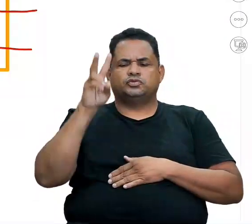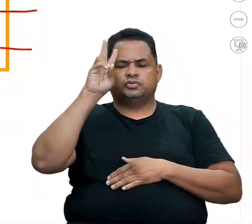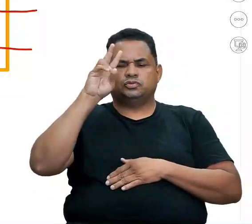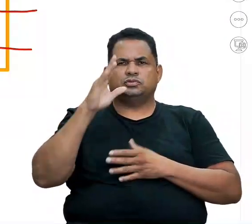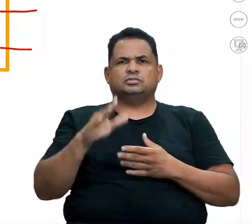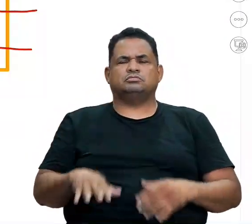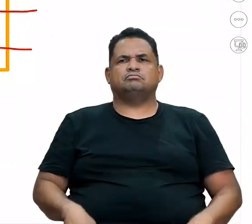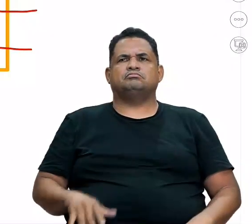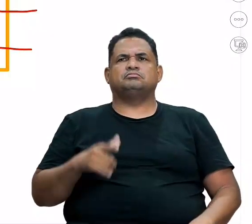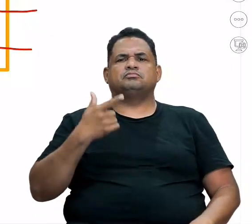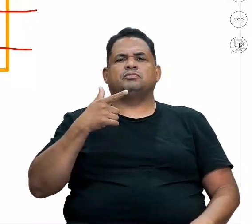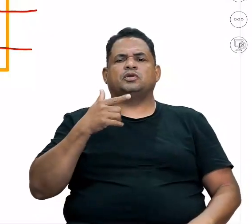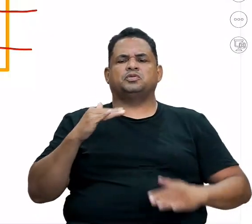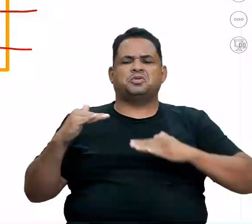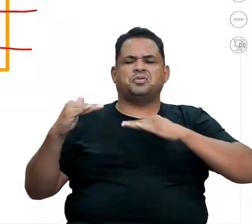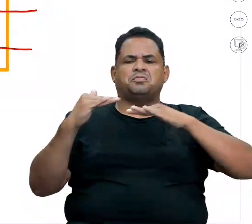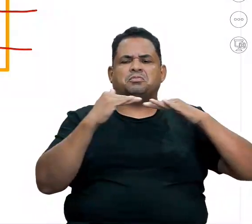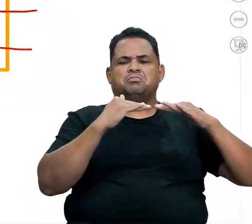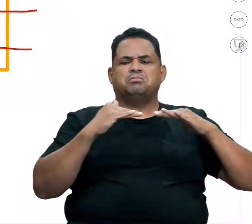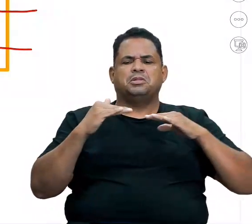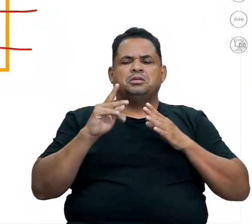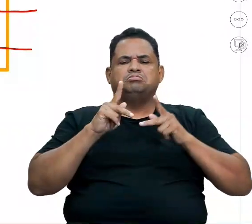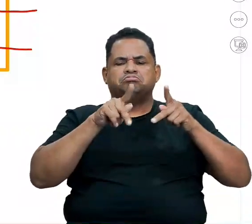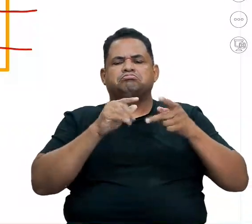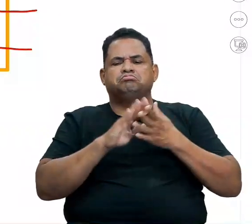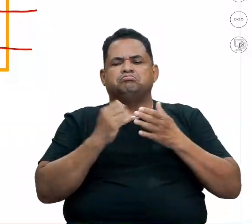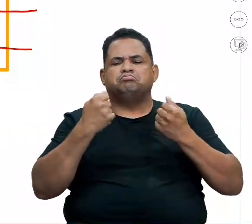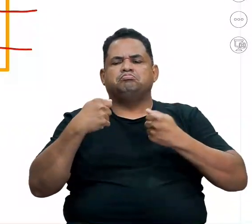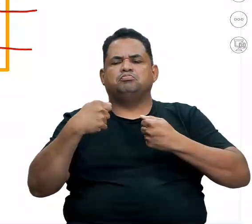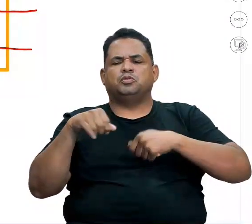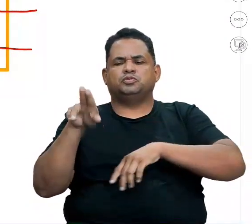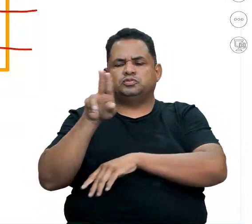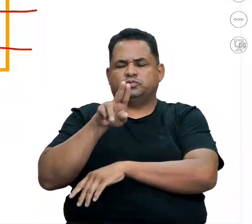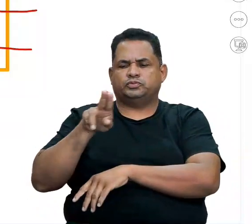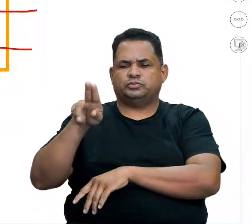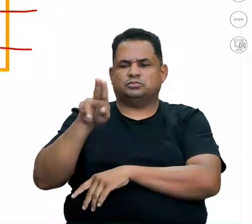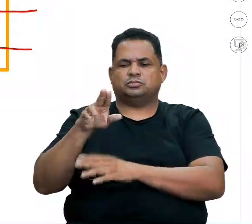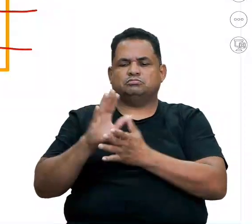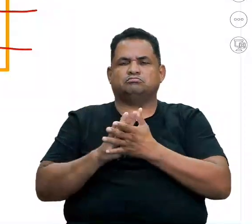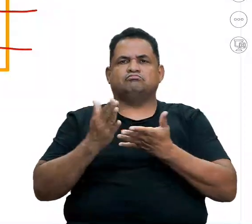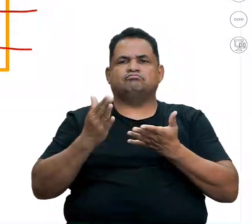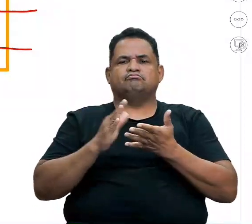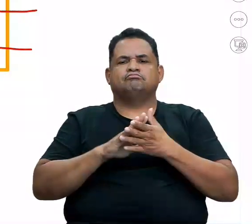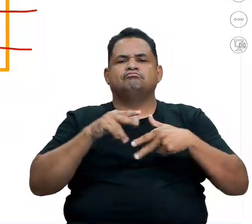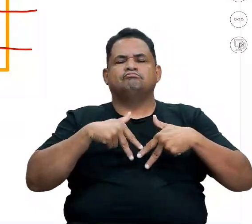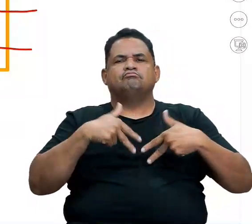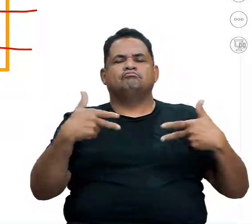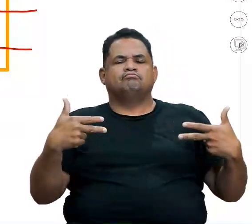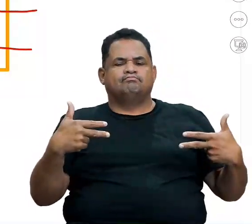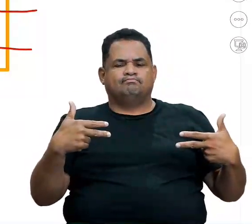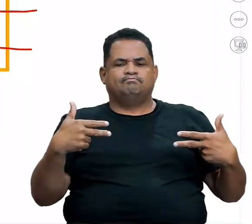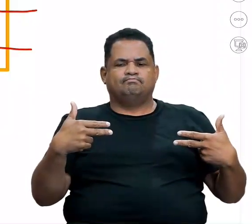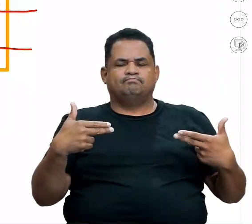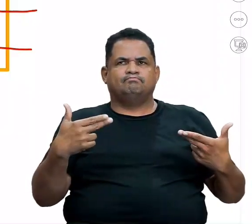existe um parâmetro de civilização que eu possa utilizar numa etnia,